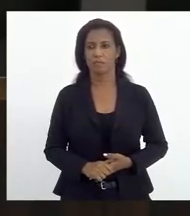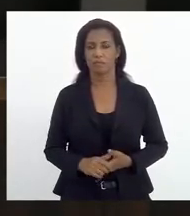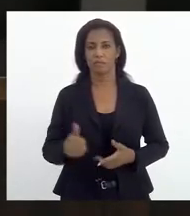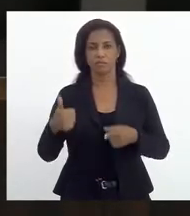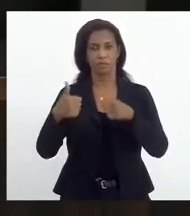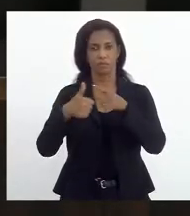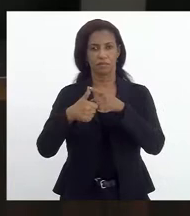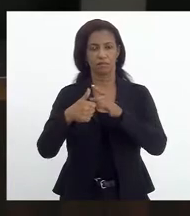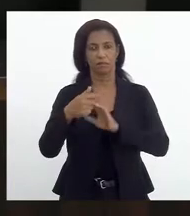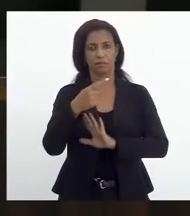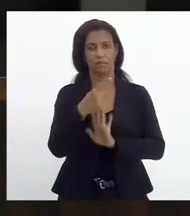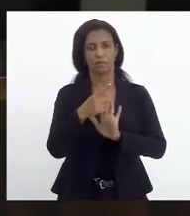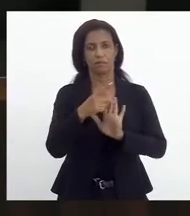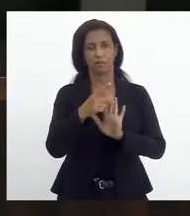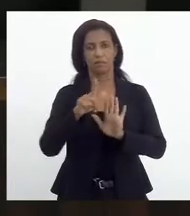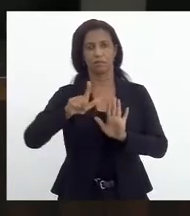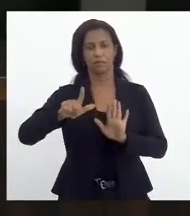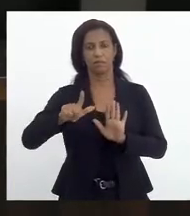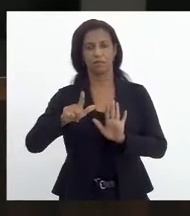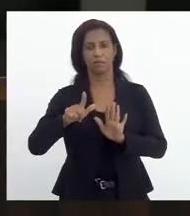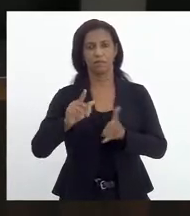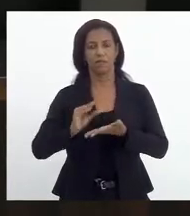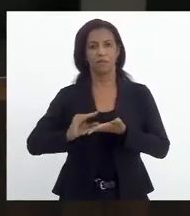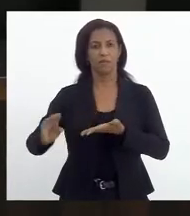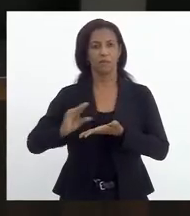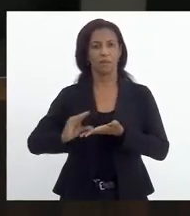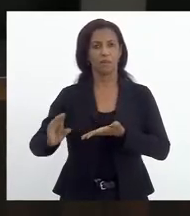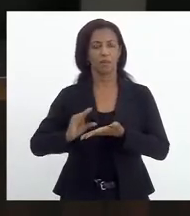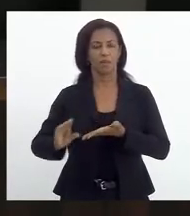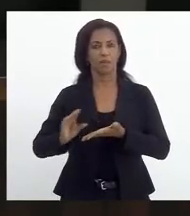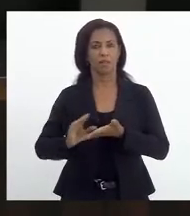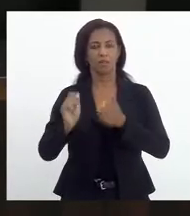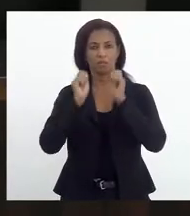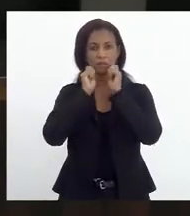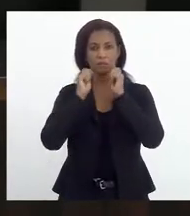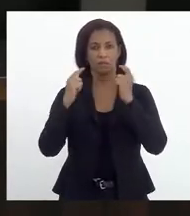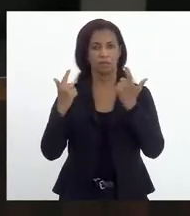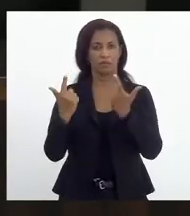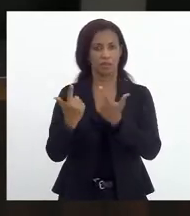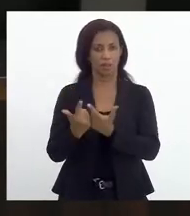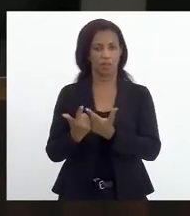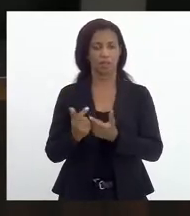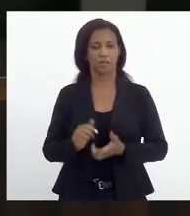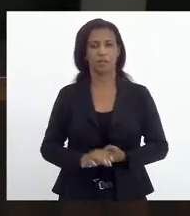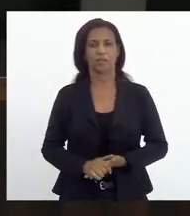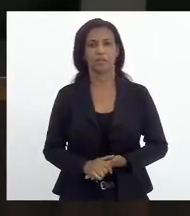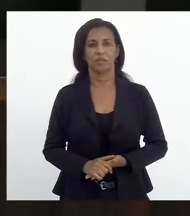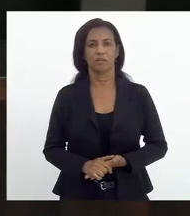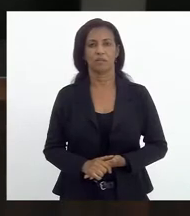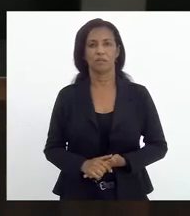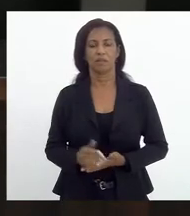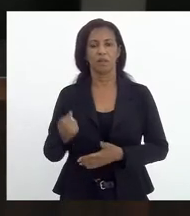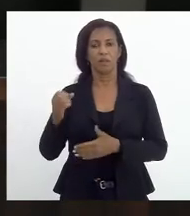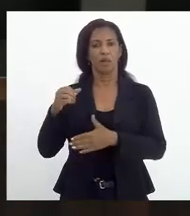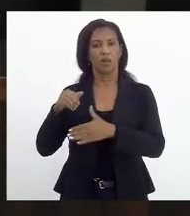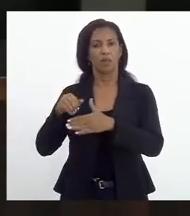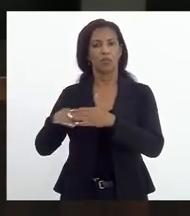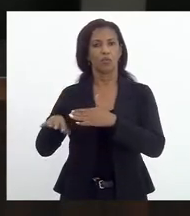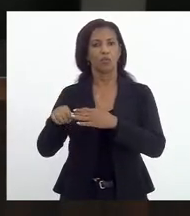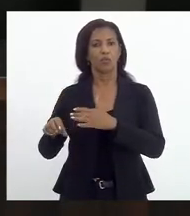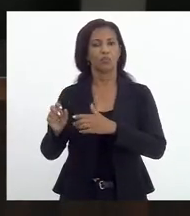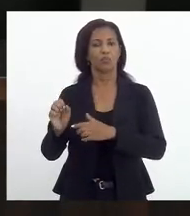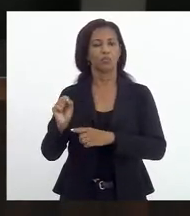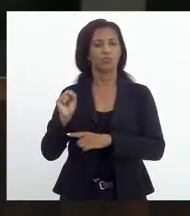Primeiro projeto que destina recursos do Fundo Especial da Assembleia Legislativa do Estado de Janeiro ao Fundo Municipal de